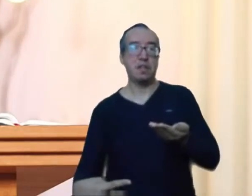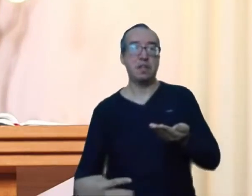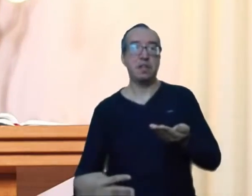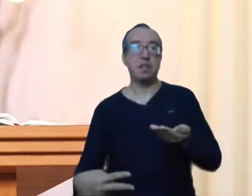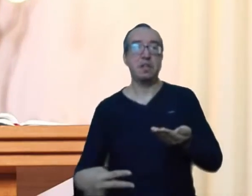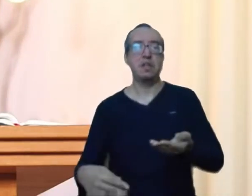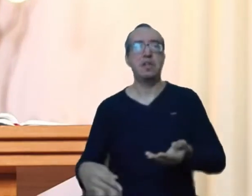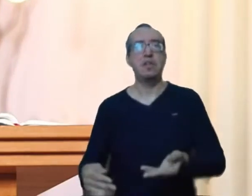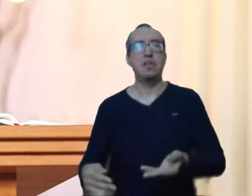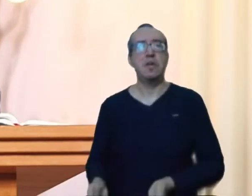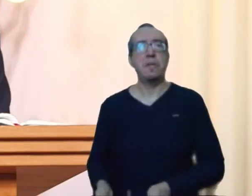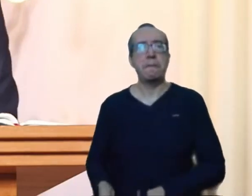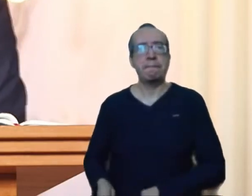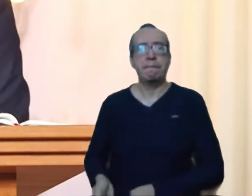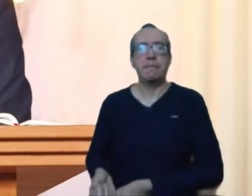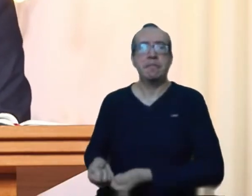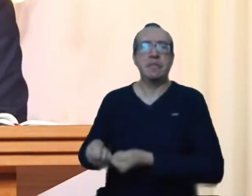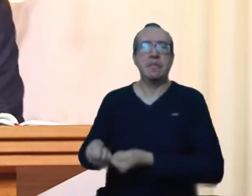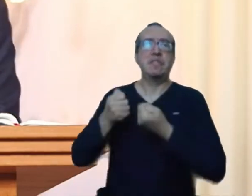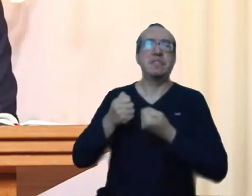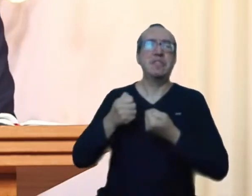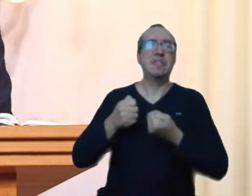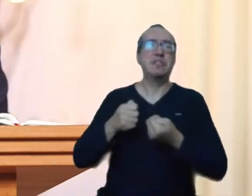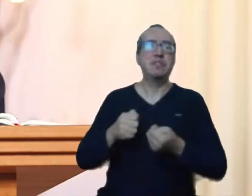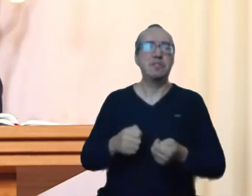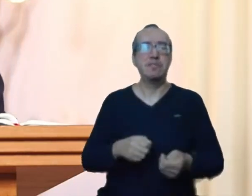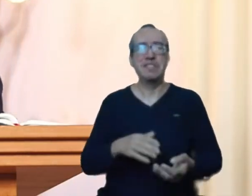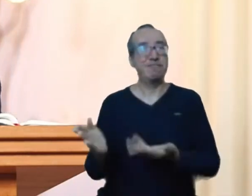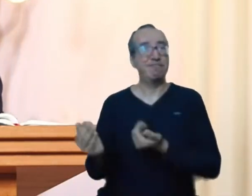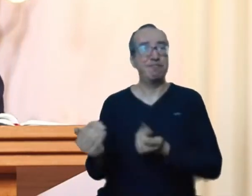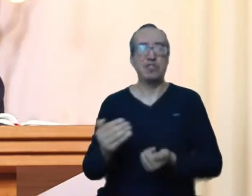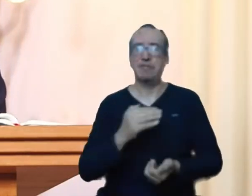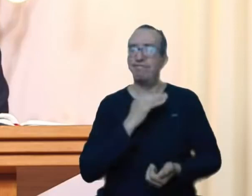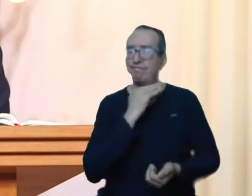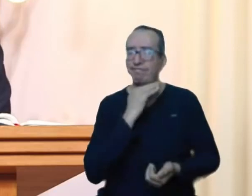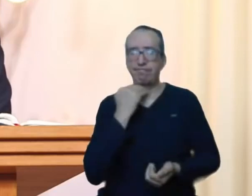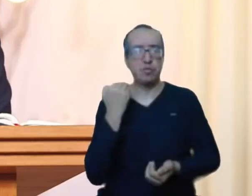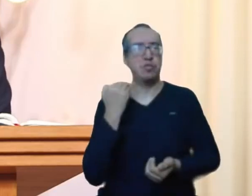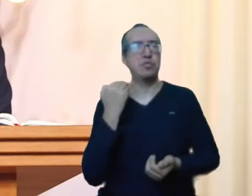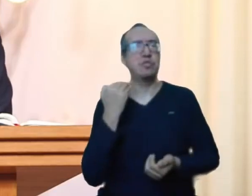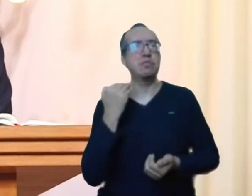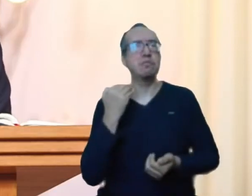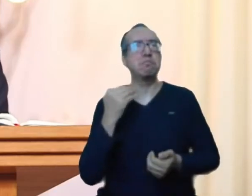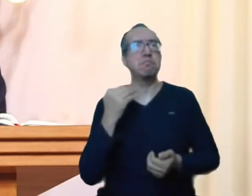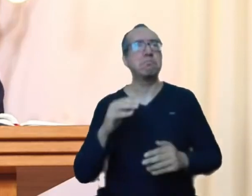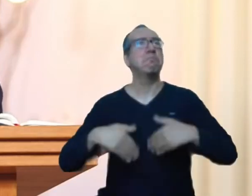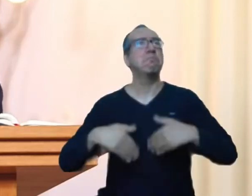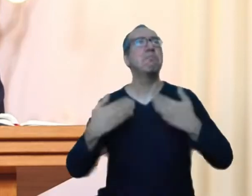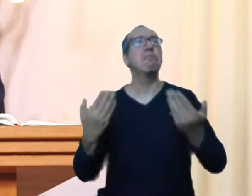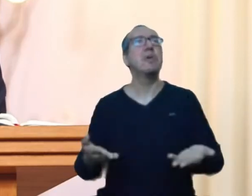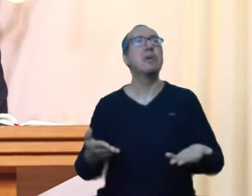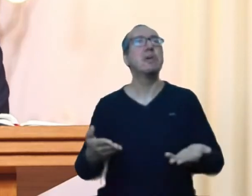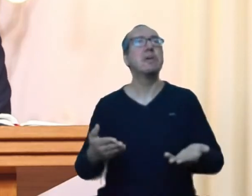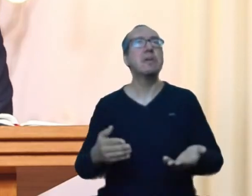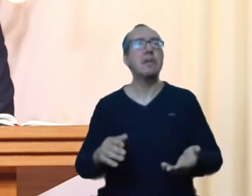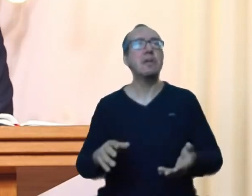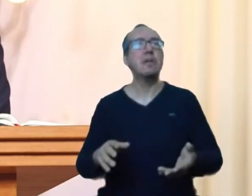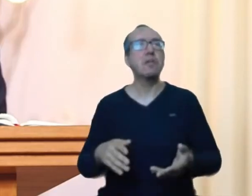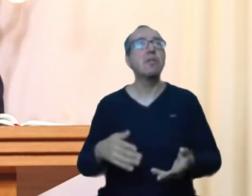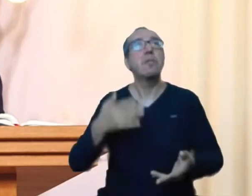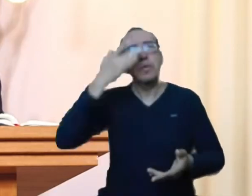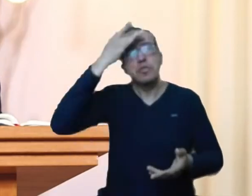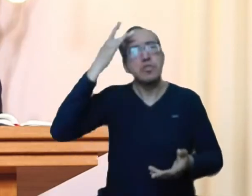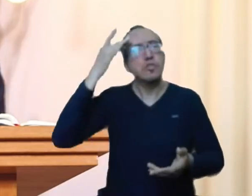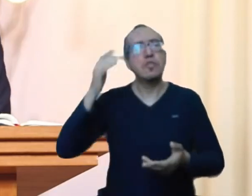Quem levantou o jovem? Quem levantou o jovem? Foi a igreja.